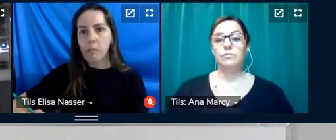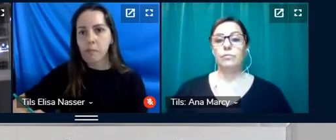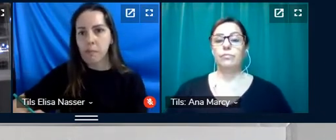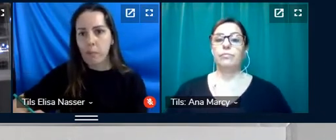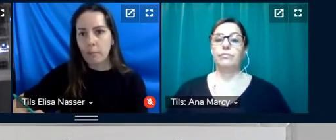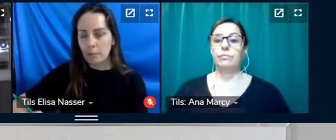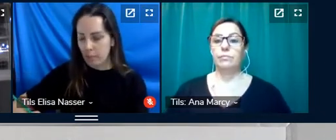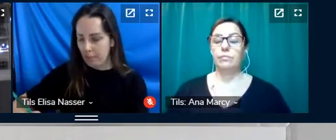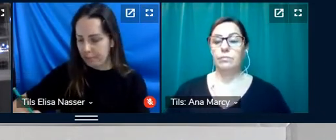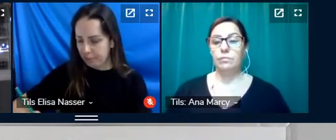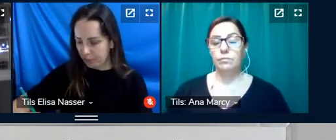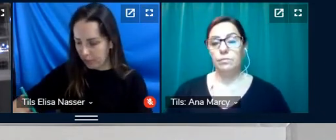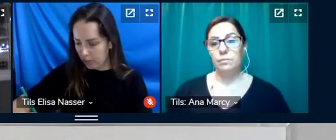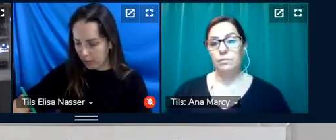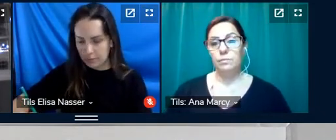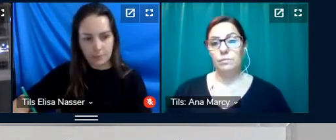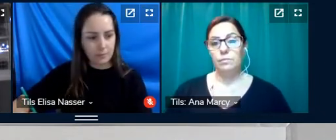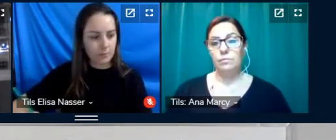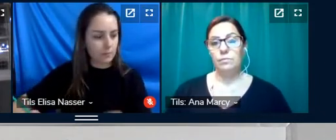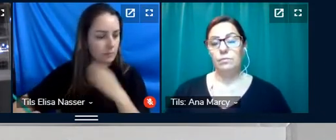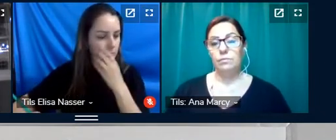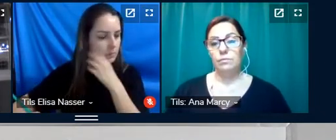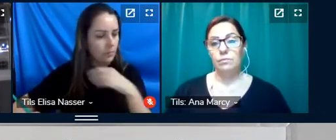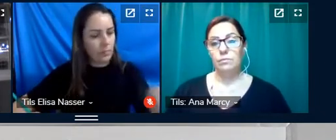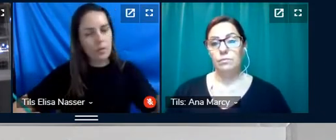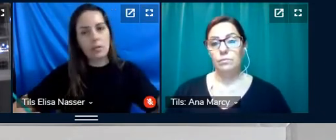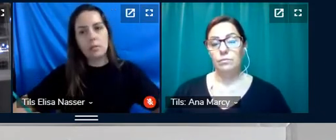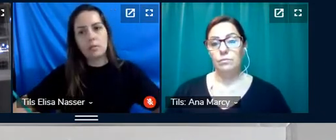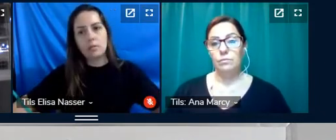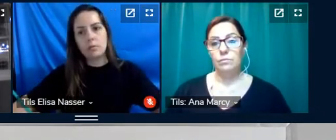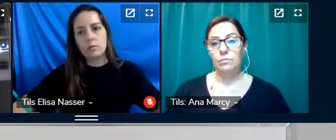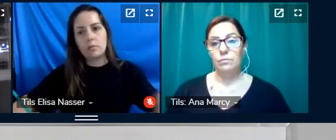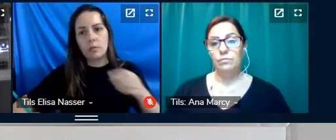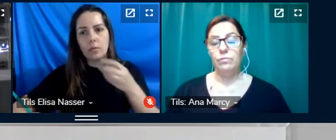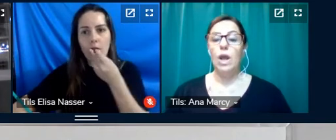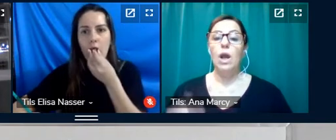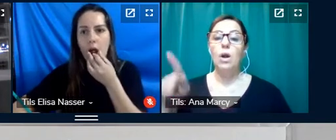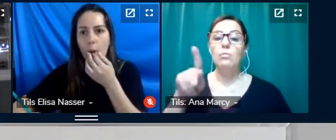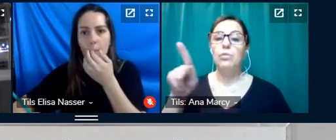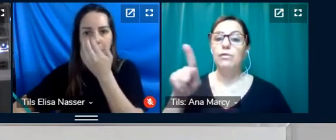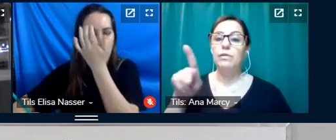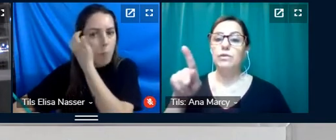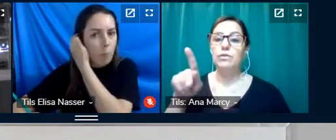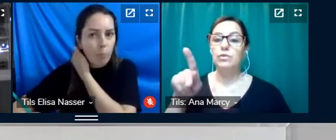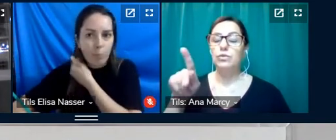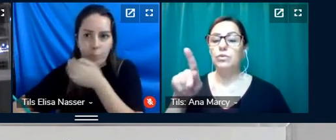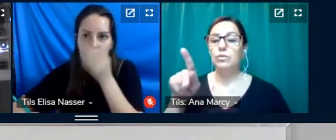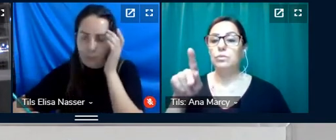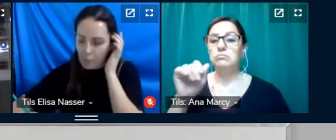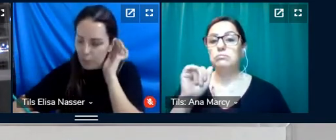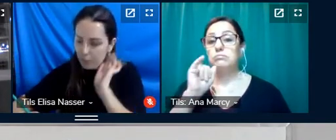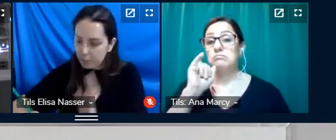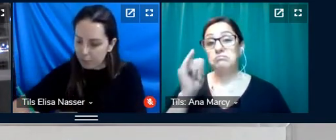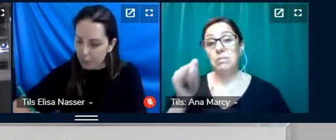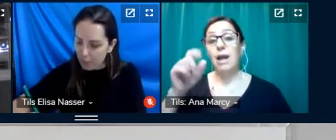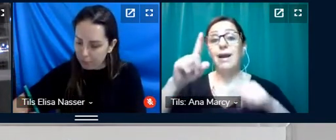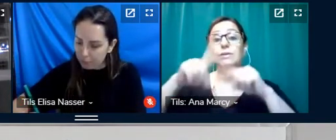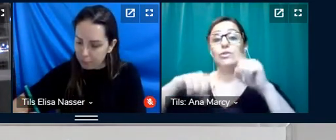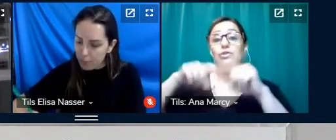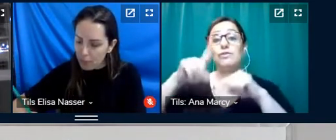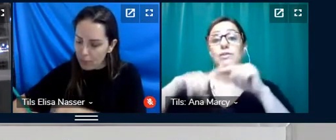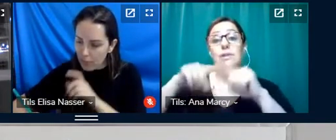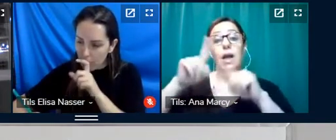Ah, não cheguei a corrigir. Ninguém pediu, eu acabei não corrigindo. Era atividade para frequência,